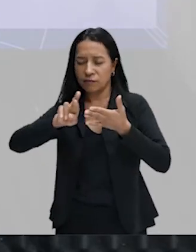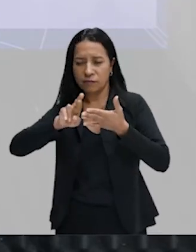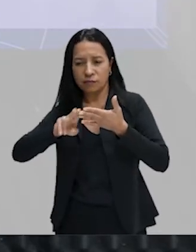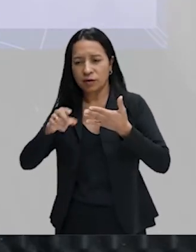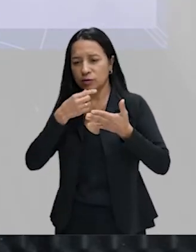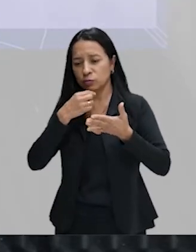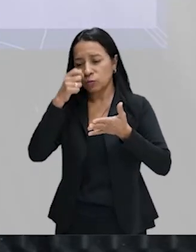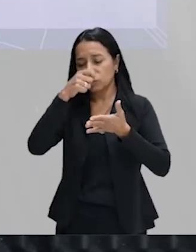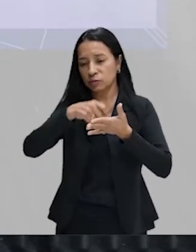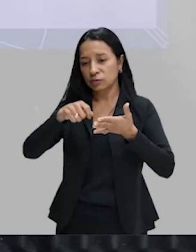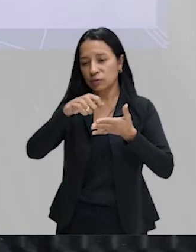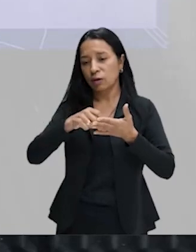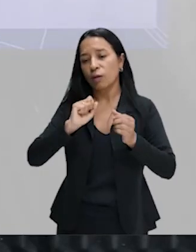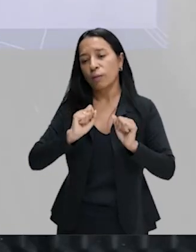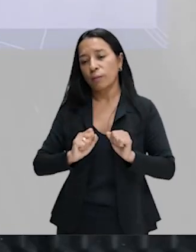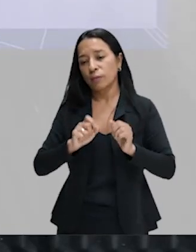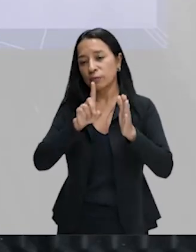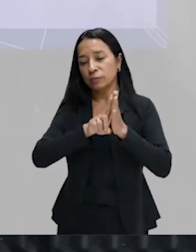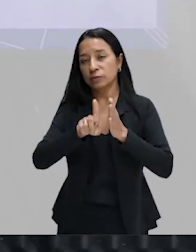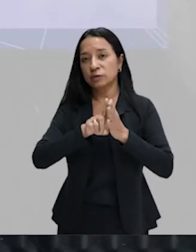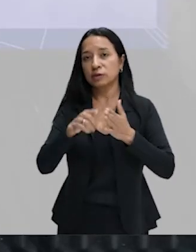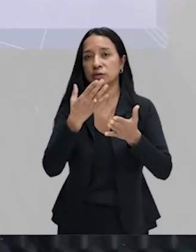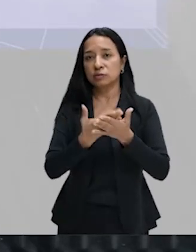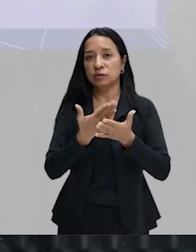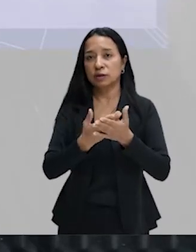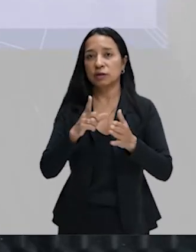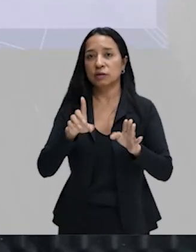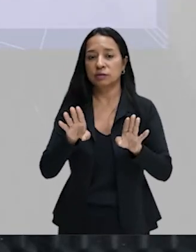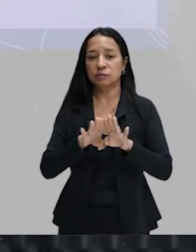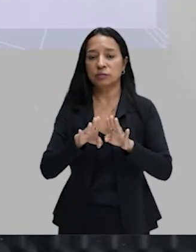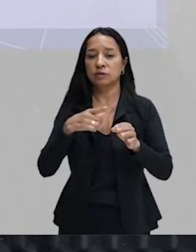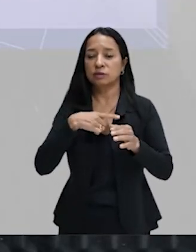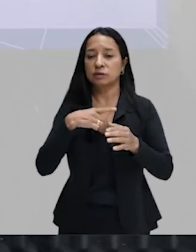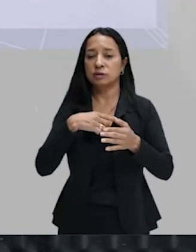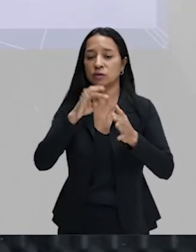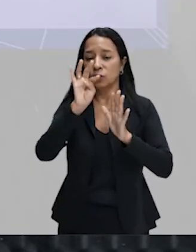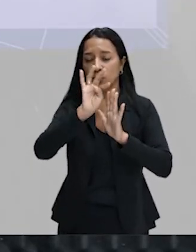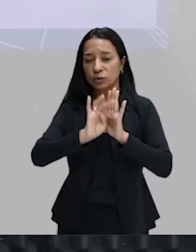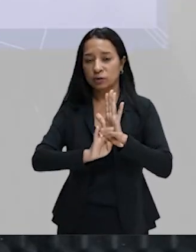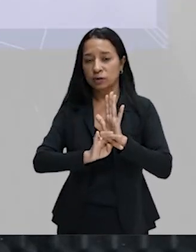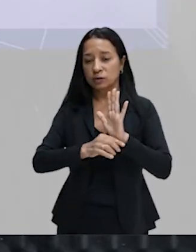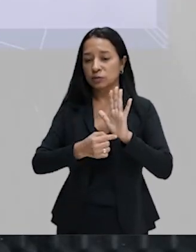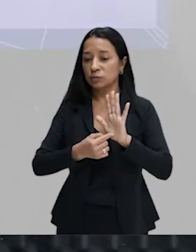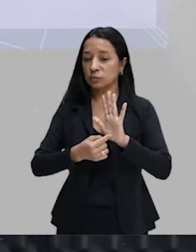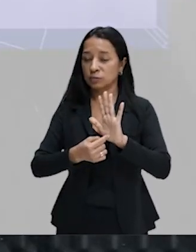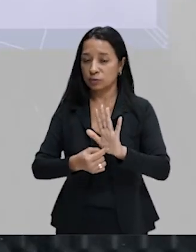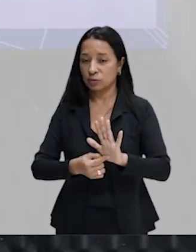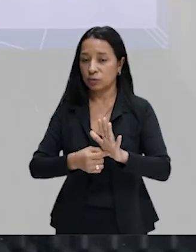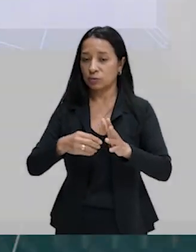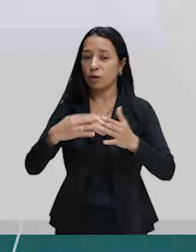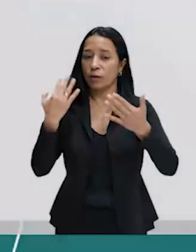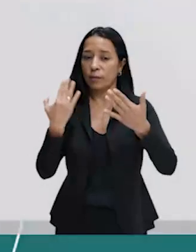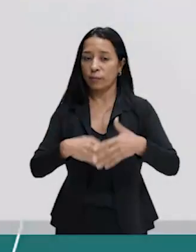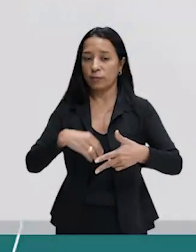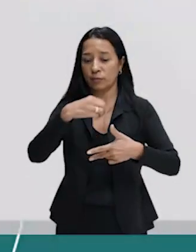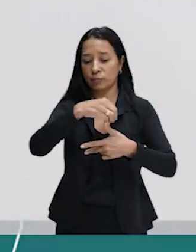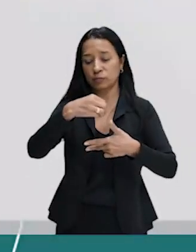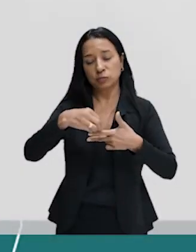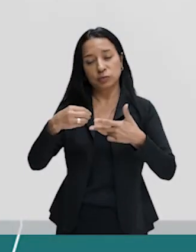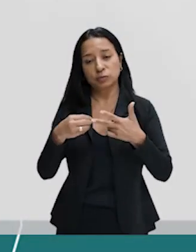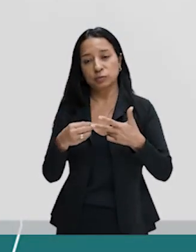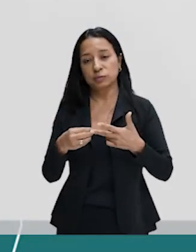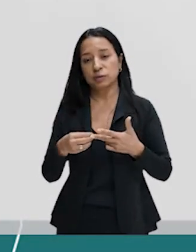e estudar, porque eles também têm seus textos apresentados em provas de vestibular. Olha o Mário